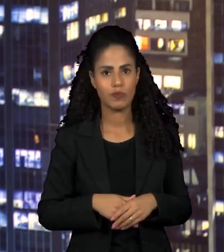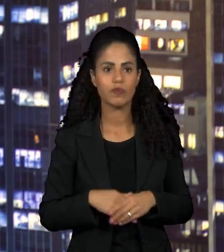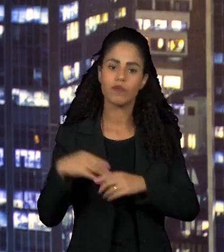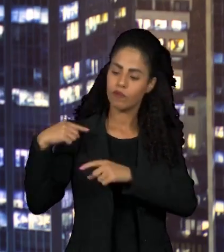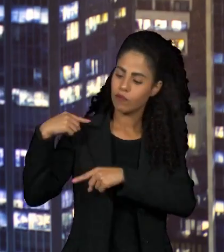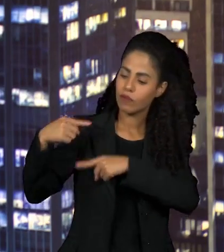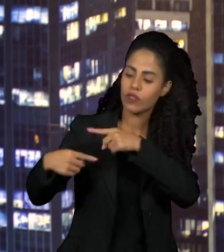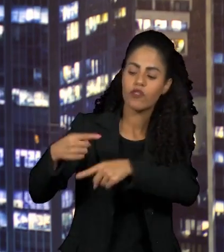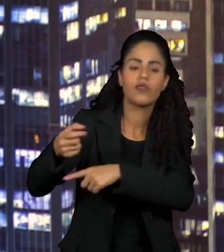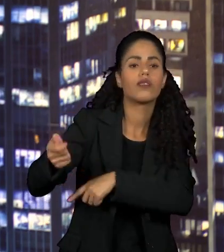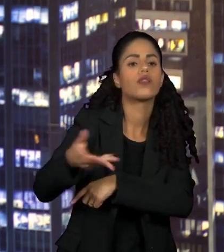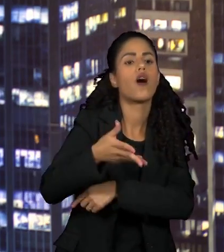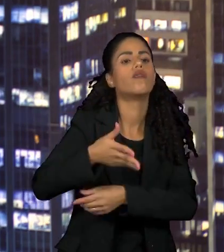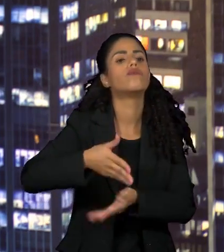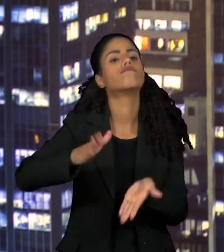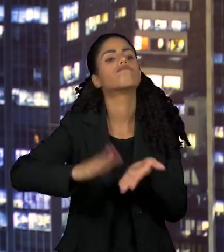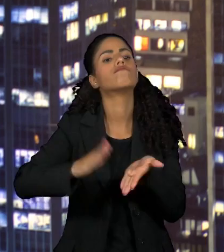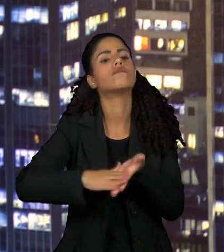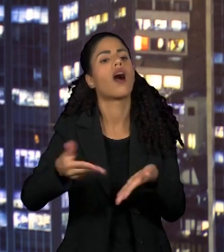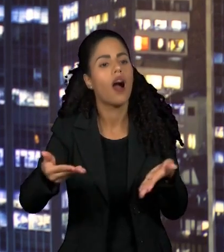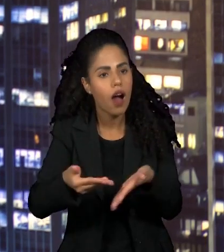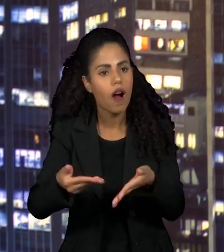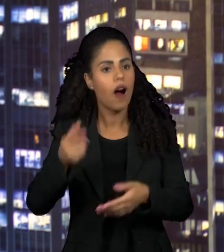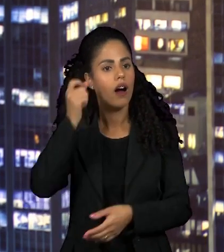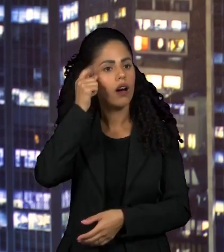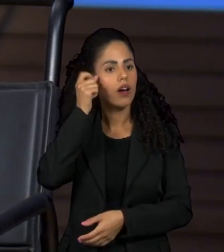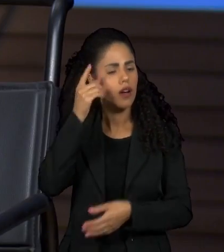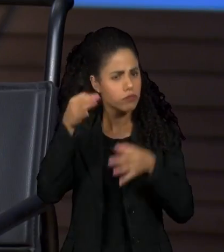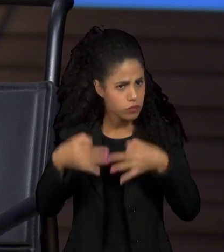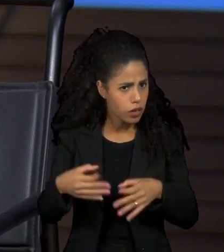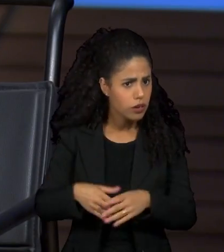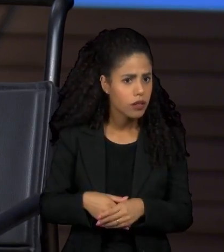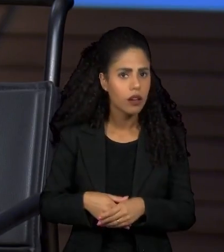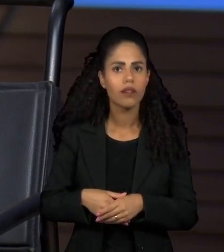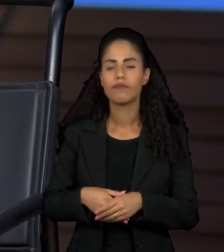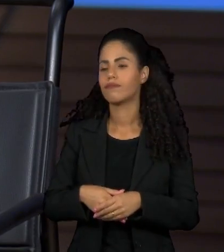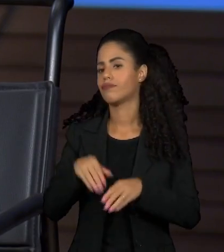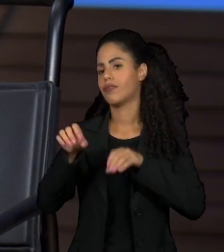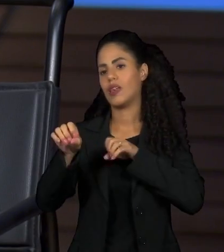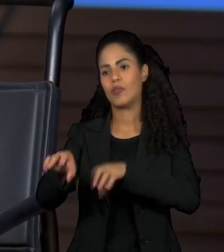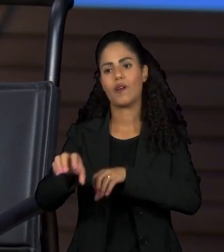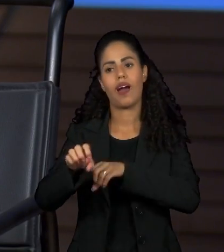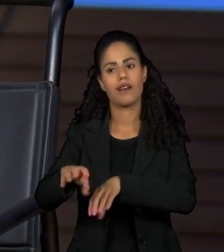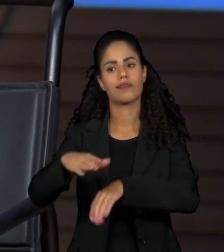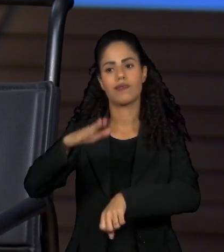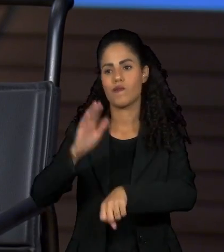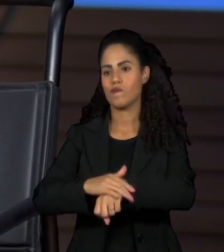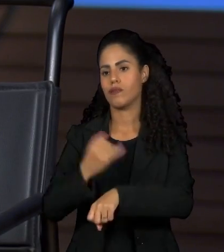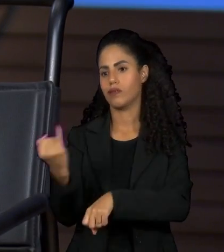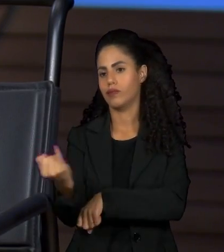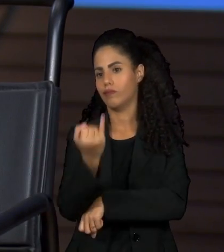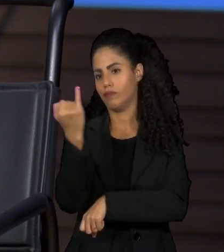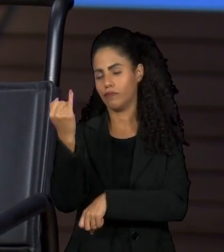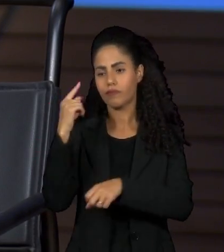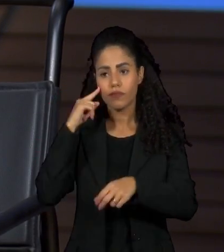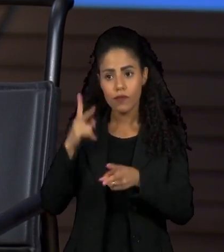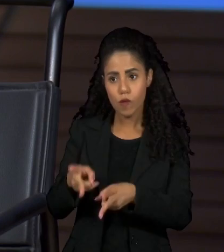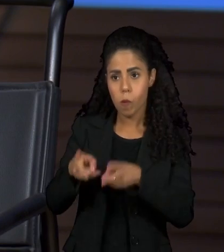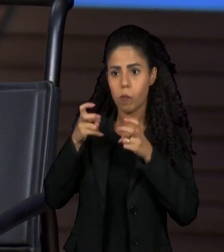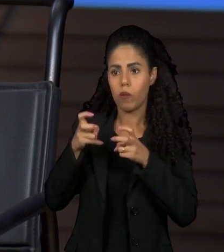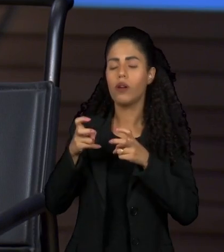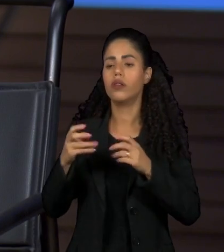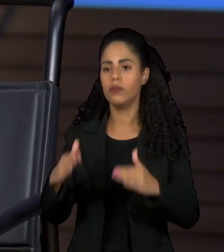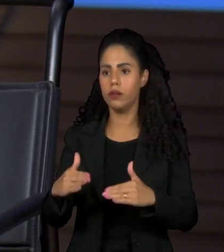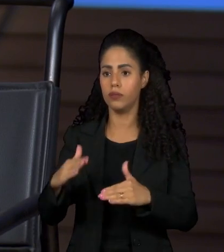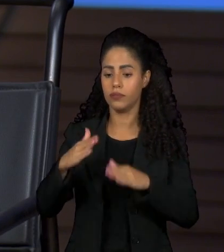novas gerações que cobram até dos pais que não tiveram essa cultura, não é? Sim, a educação é fundamental. É muito comum a gente ver, como a gente chama, de baixo para cima, né?